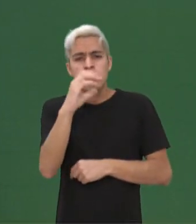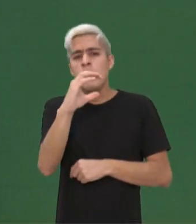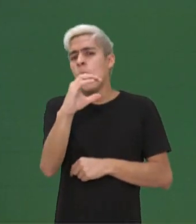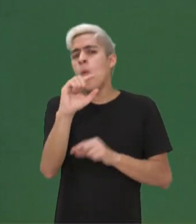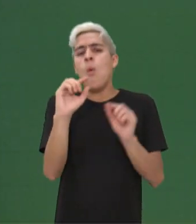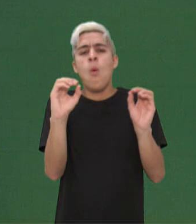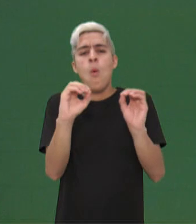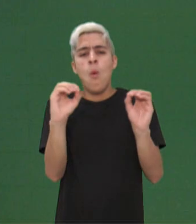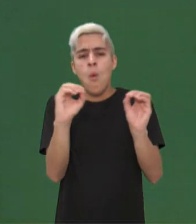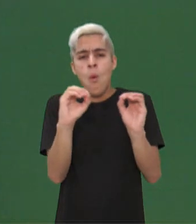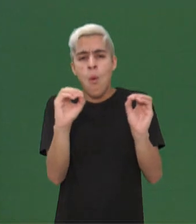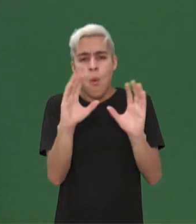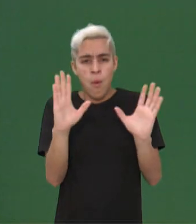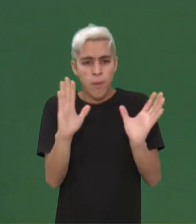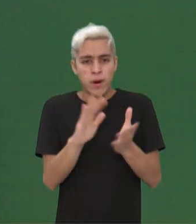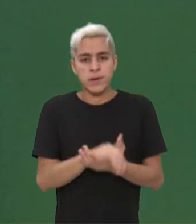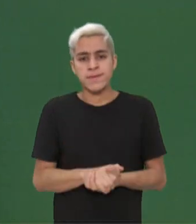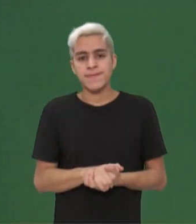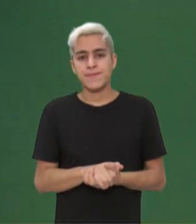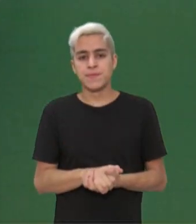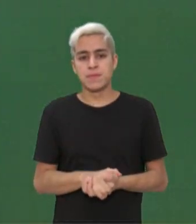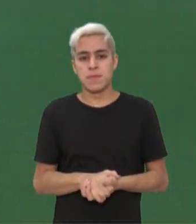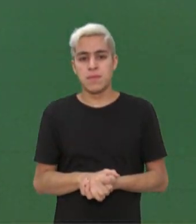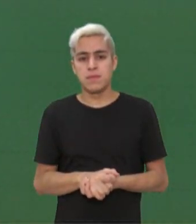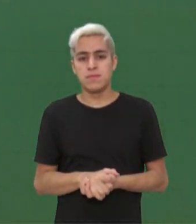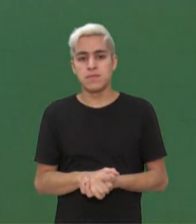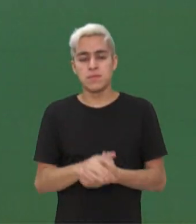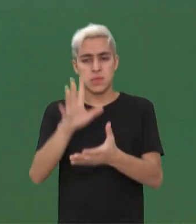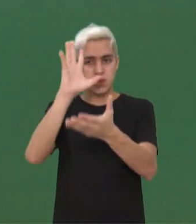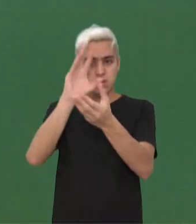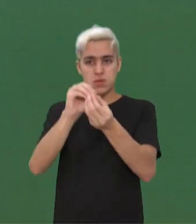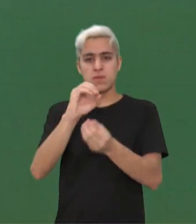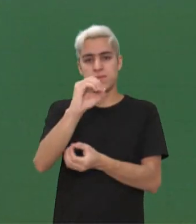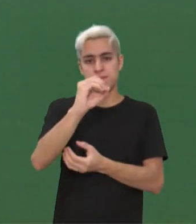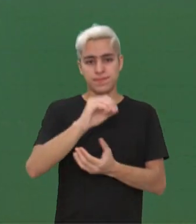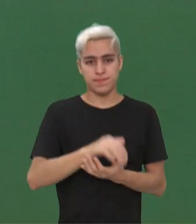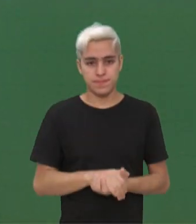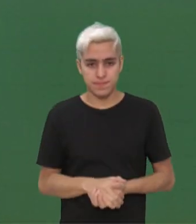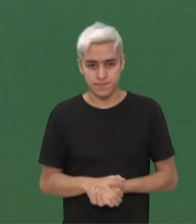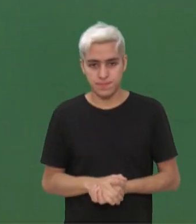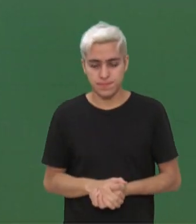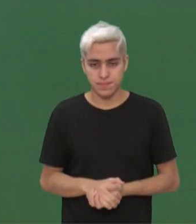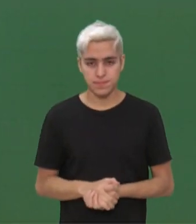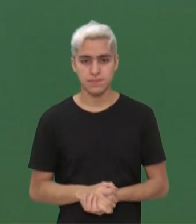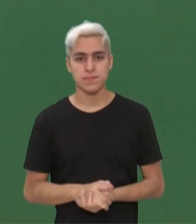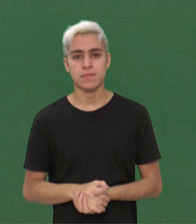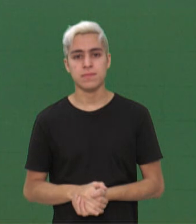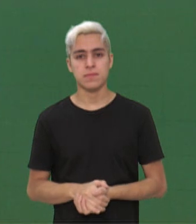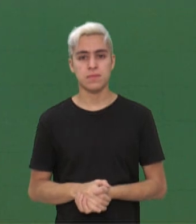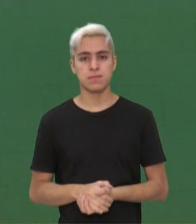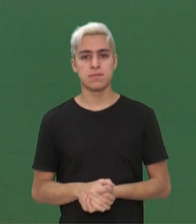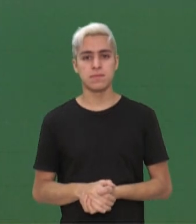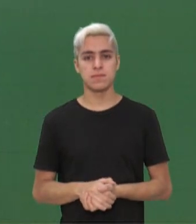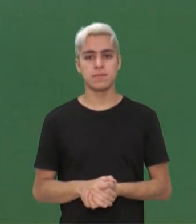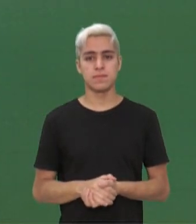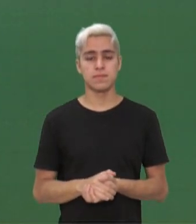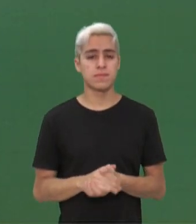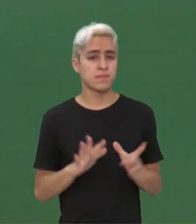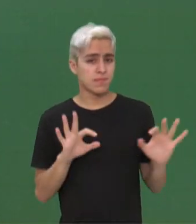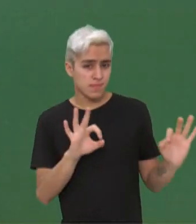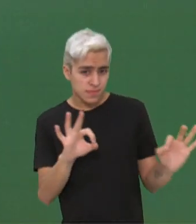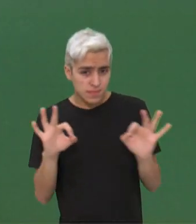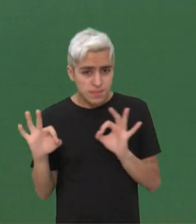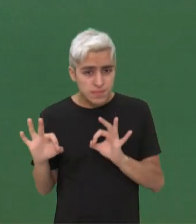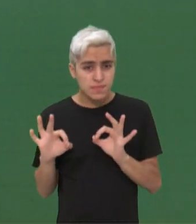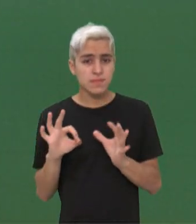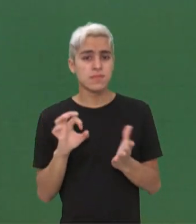não tem, então a gente entende que ele é zero, C igual a zero. O bom do